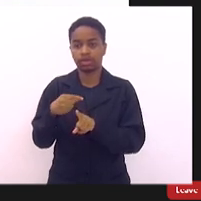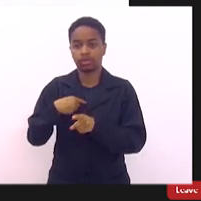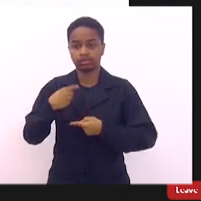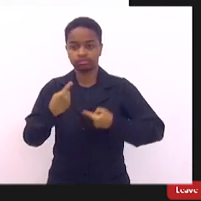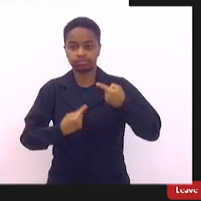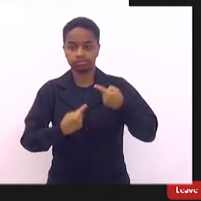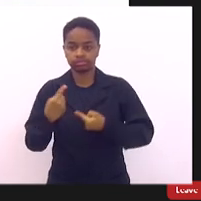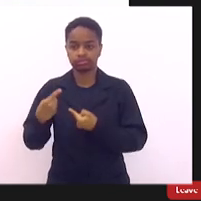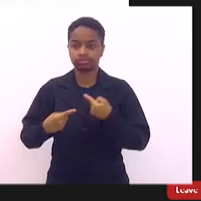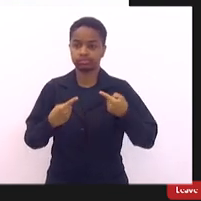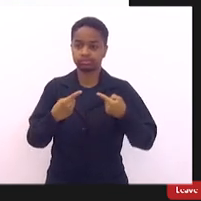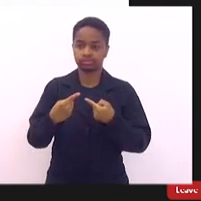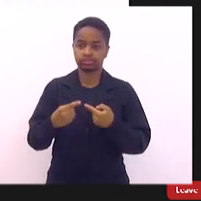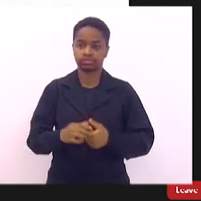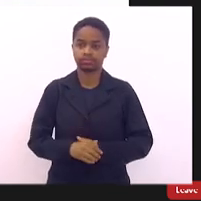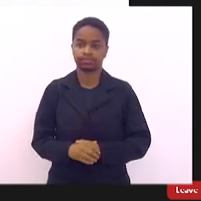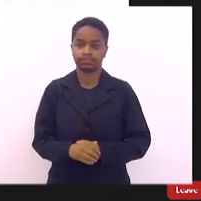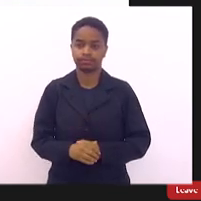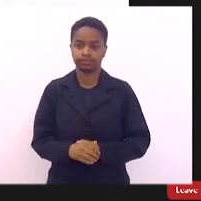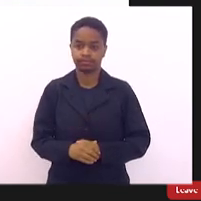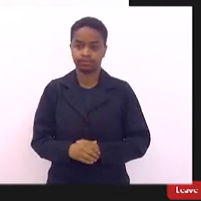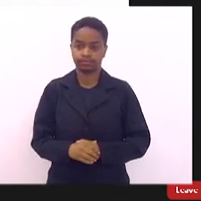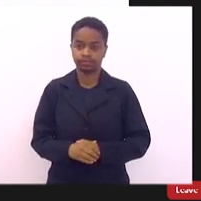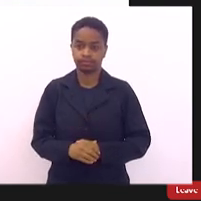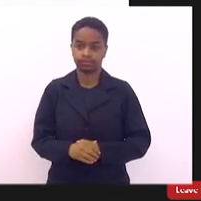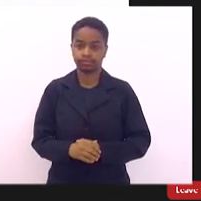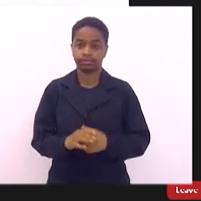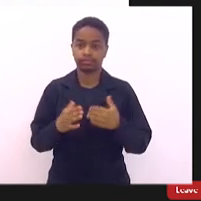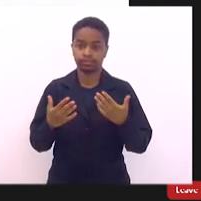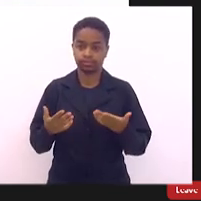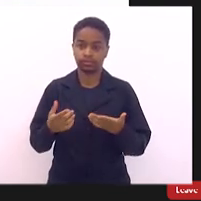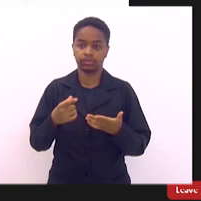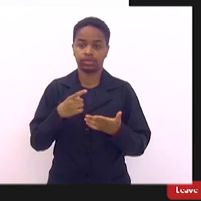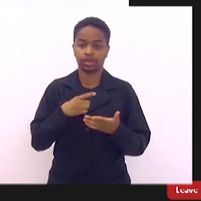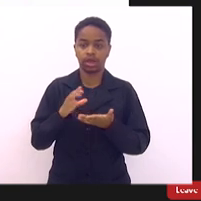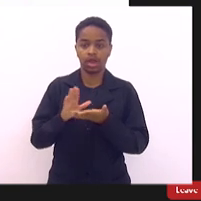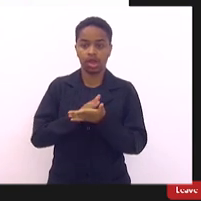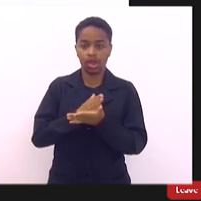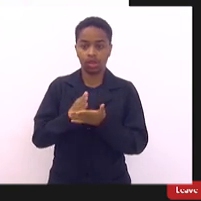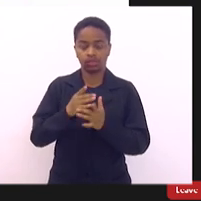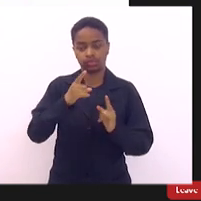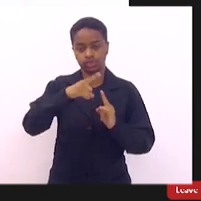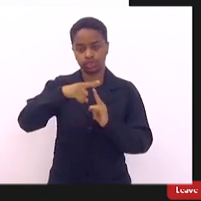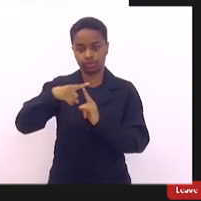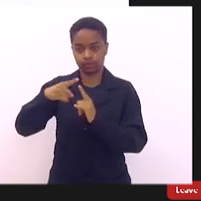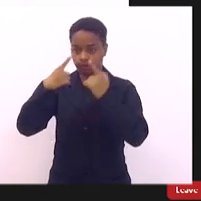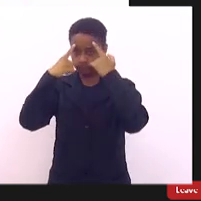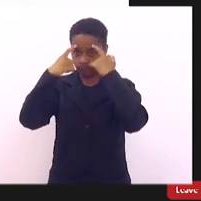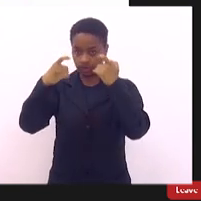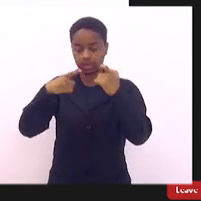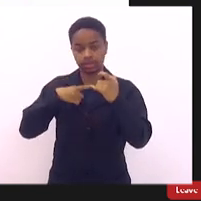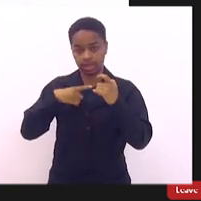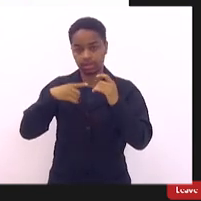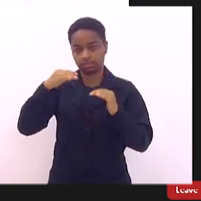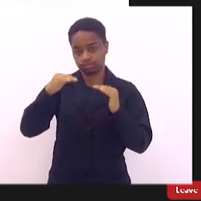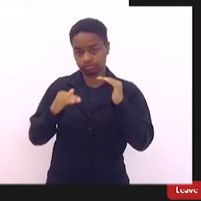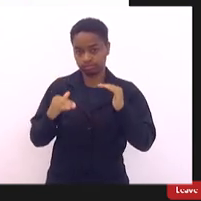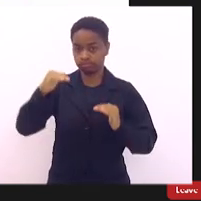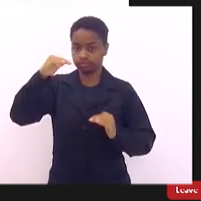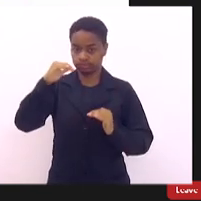dialogando ao longo desses últimos 10 anos, né? Então, tem alguns tipos de violência que sim, tem uma prevalência maior quando a gente está